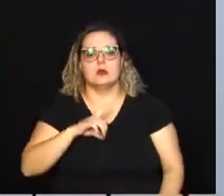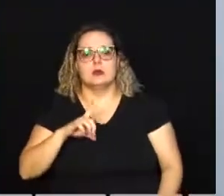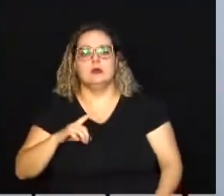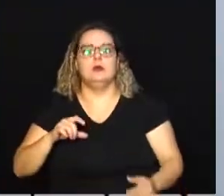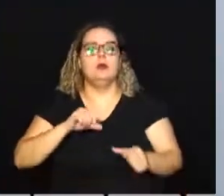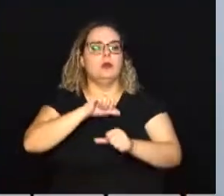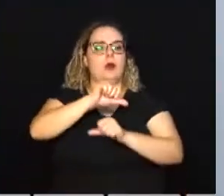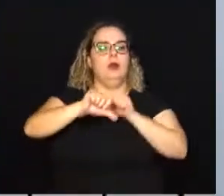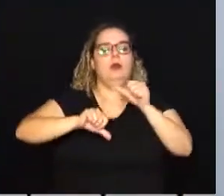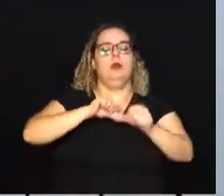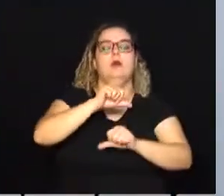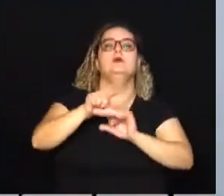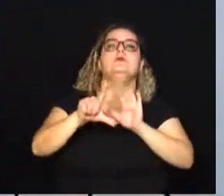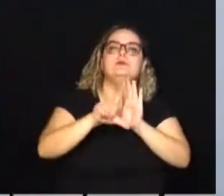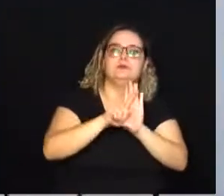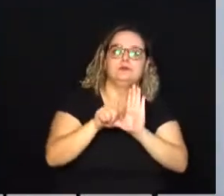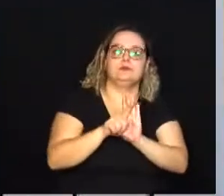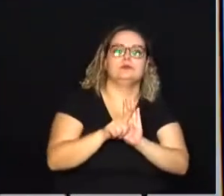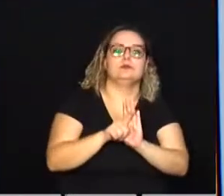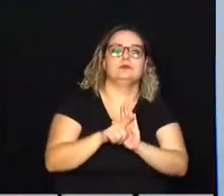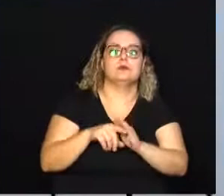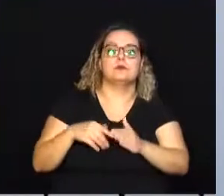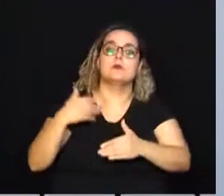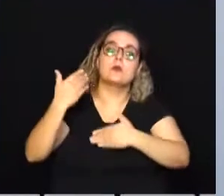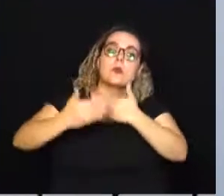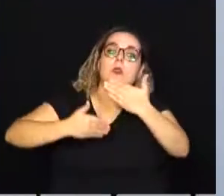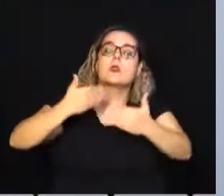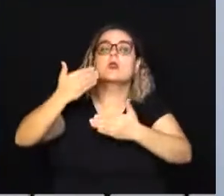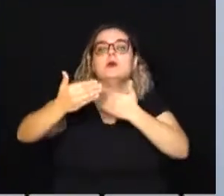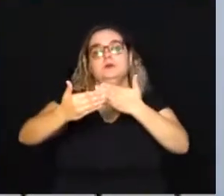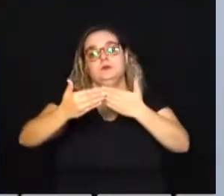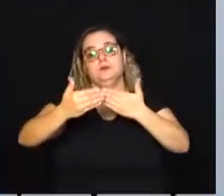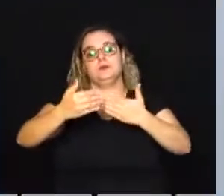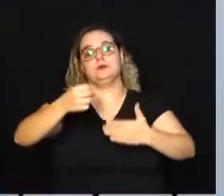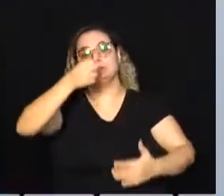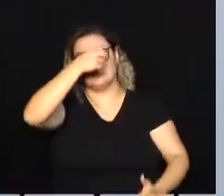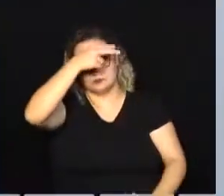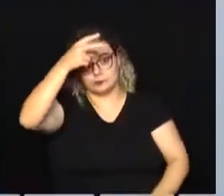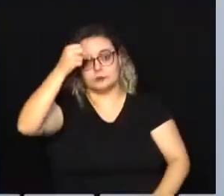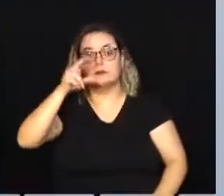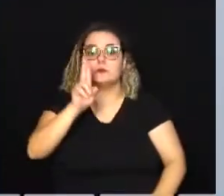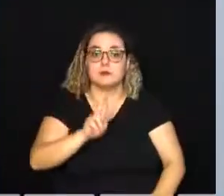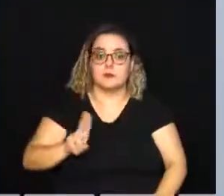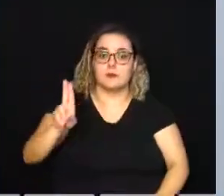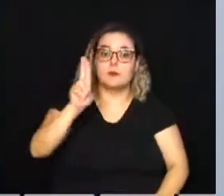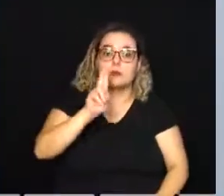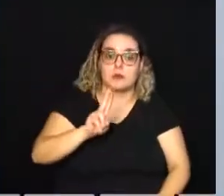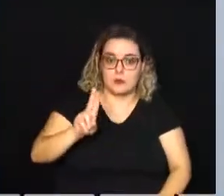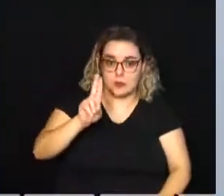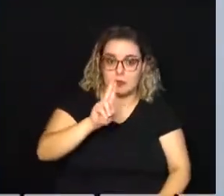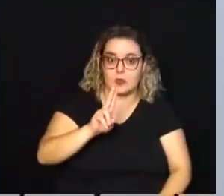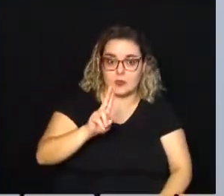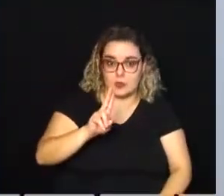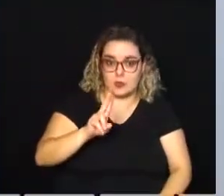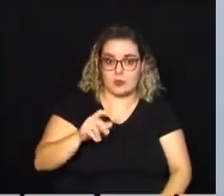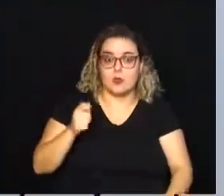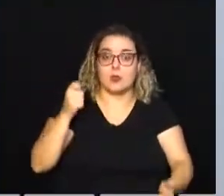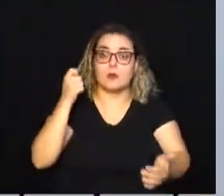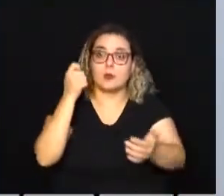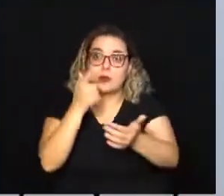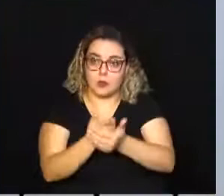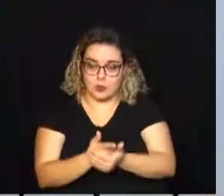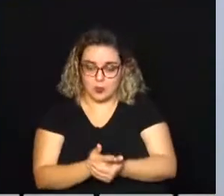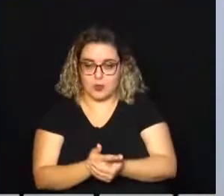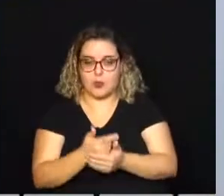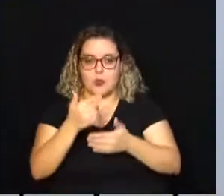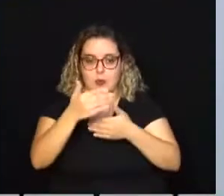nacional e a partir disso a prefeitura passou a utilizar os recursos da merenda escolar para comprar cestas básicas.